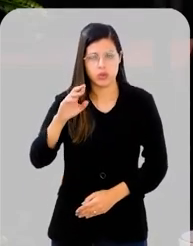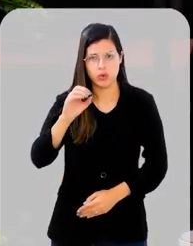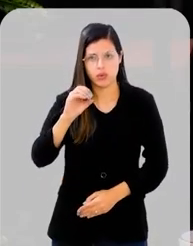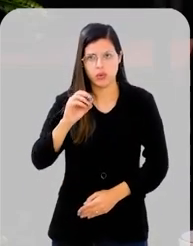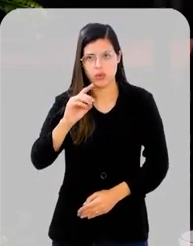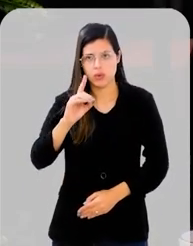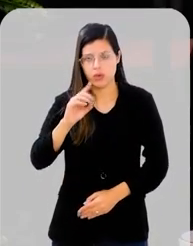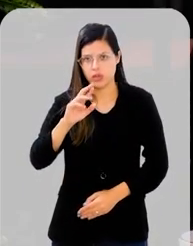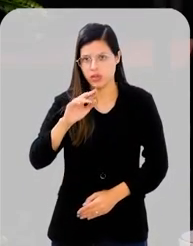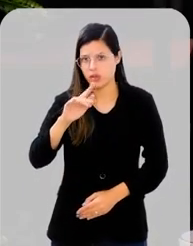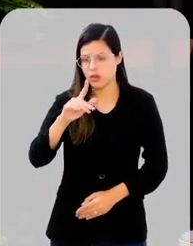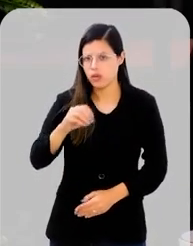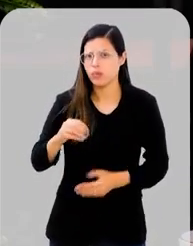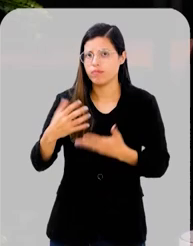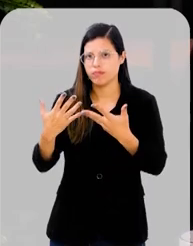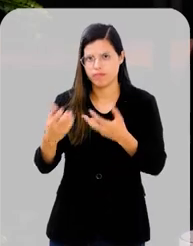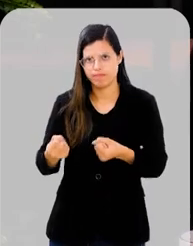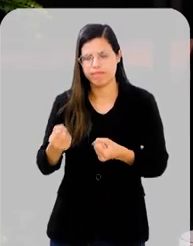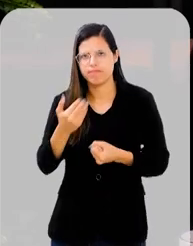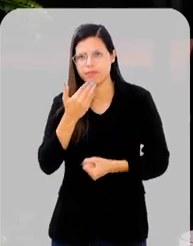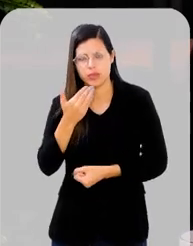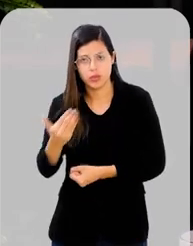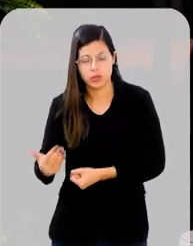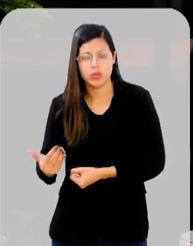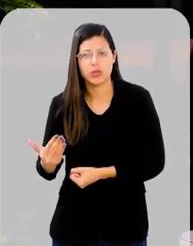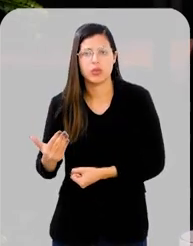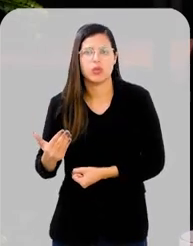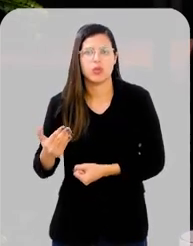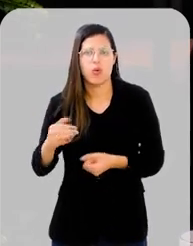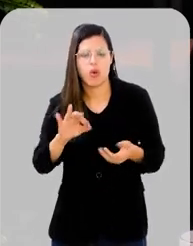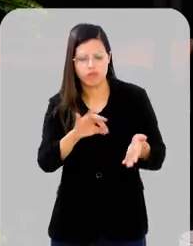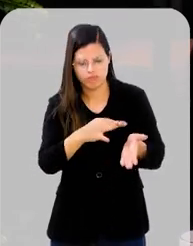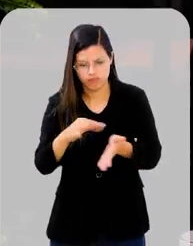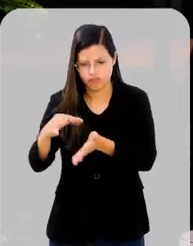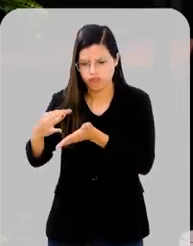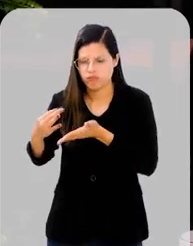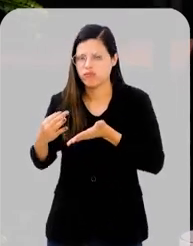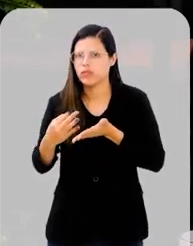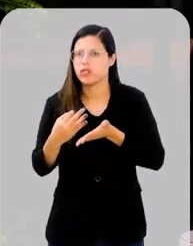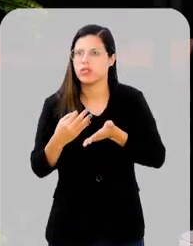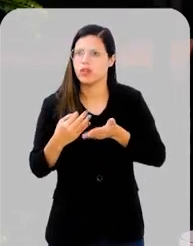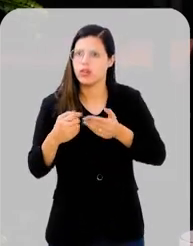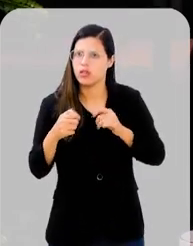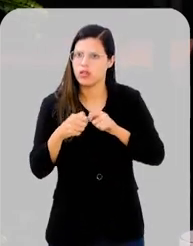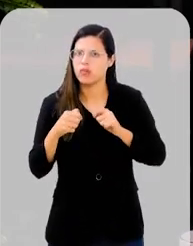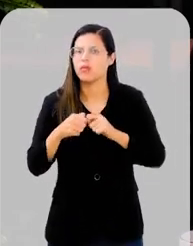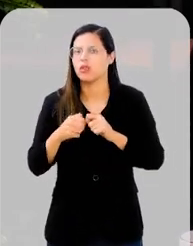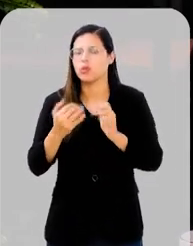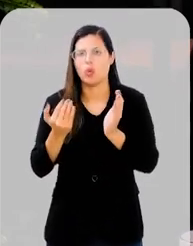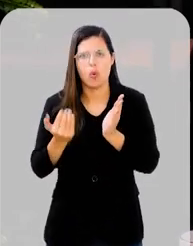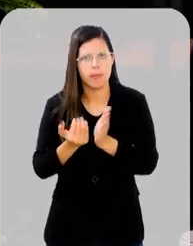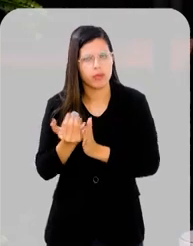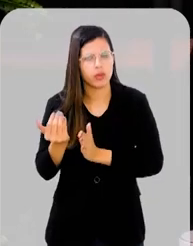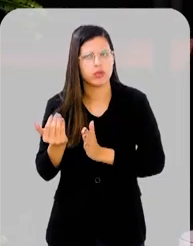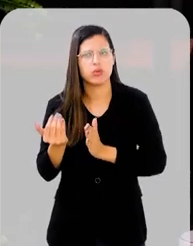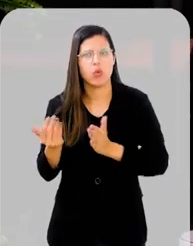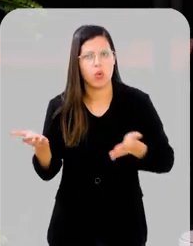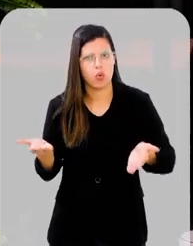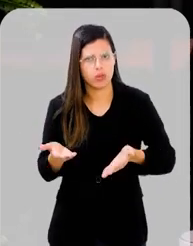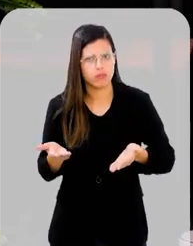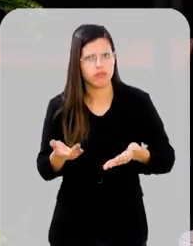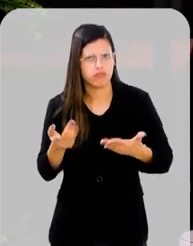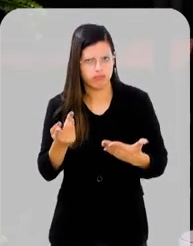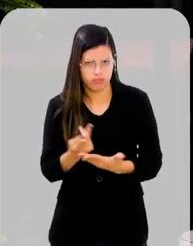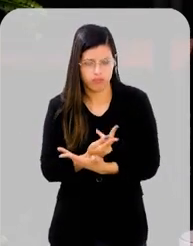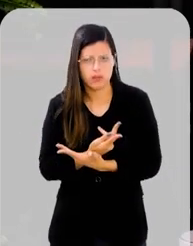que atendeu o meu requerimento e depois que eu colhi todas as assinaturas resolveu pautar instaurar e hoje a gente é uma